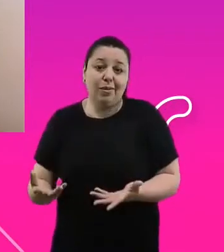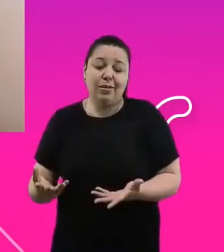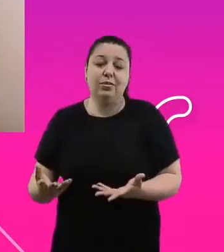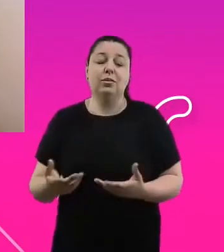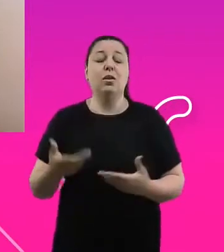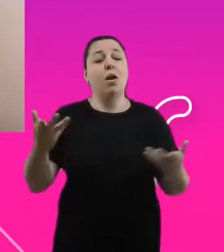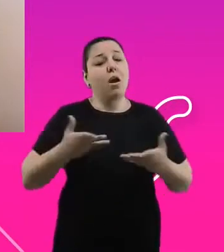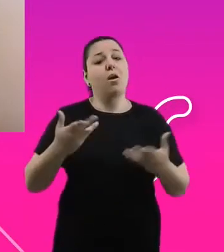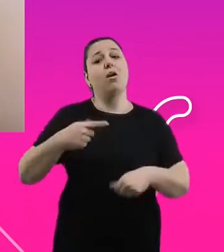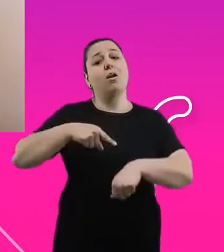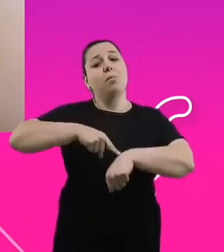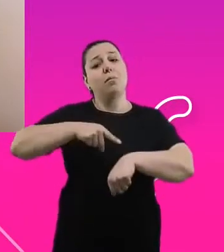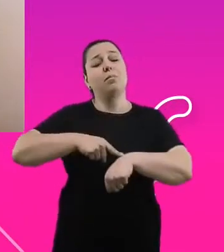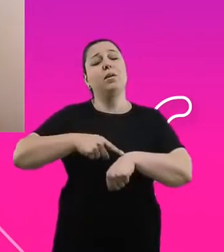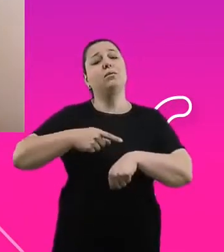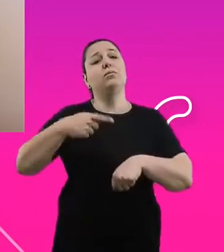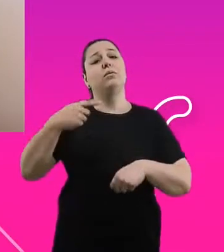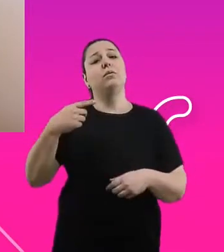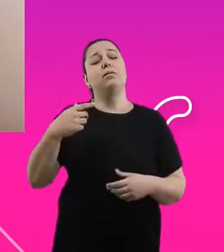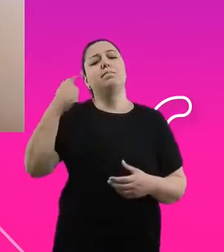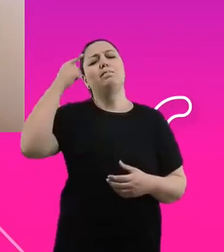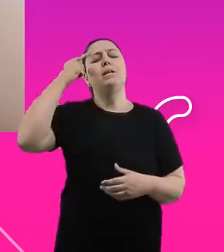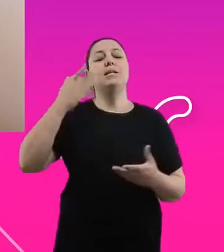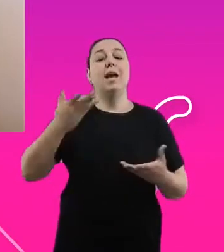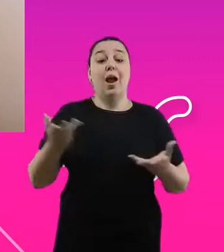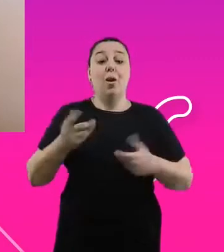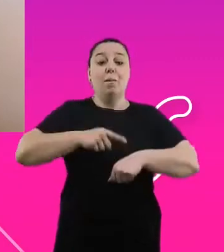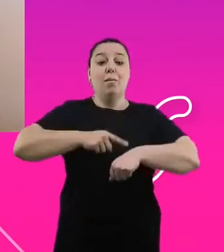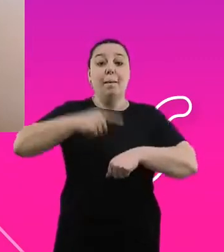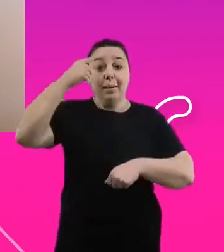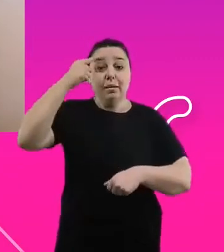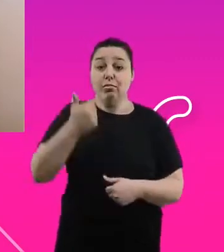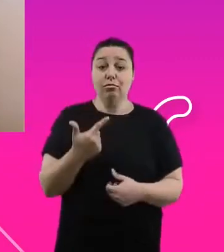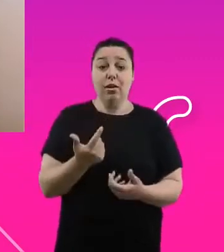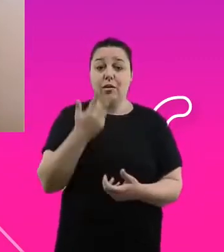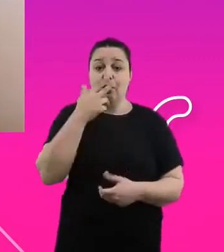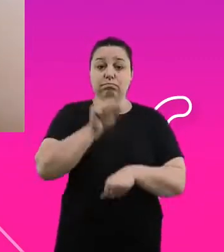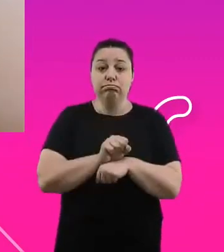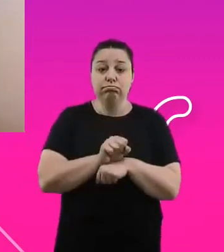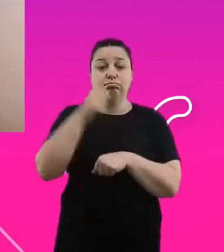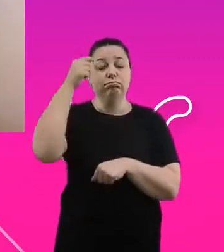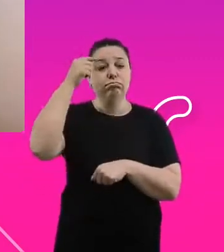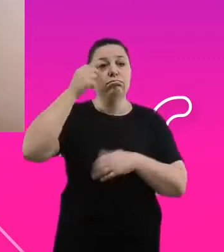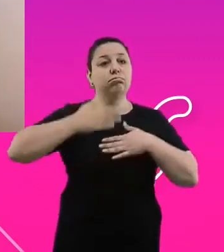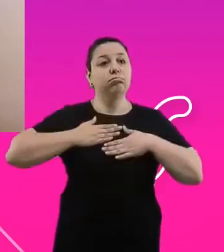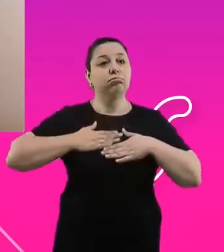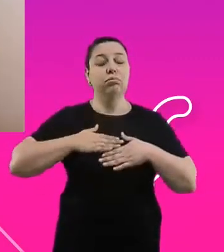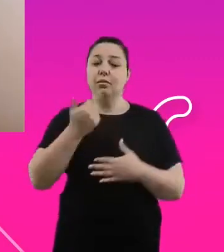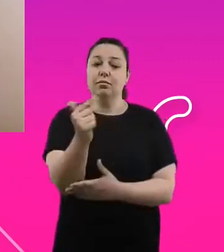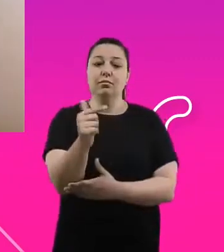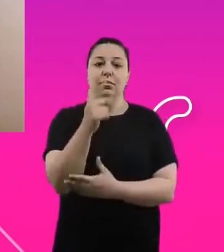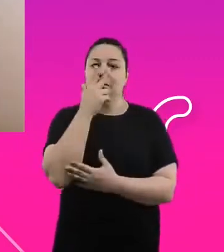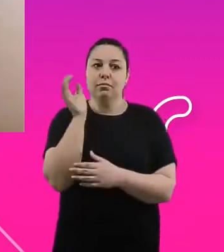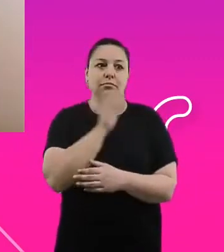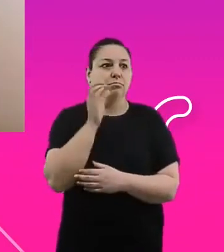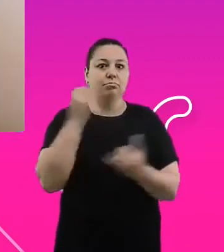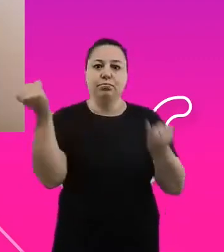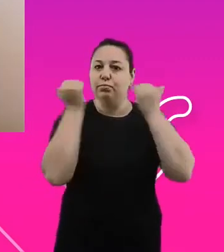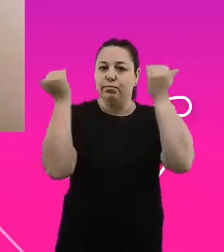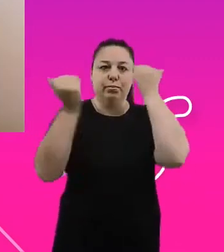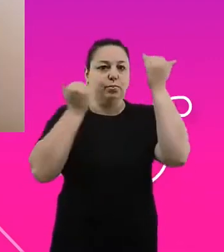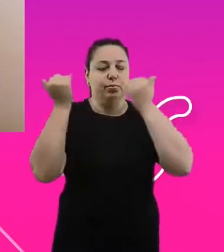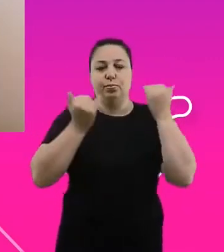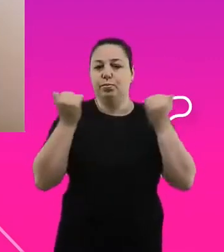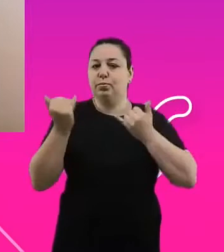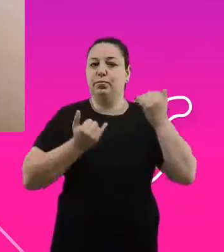sem tempo, né? A gente está sem esse lugar, a gente está muito consumindo, a gente está muito reagindo e a gente não está agindo nas coisas, que